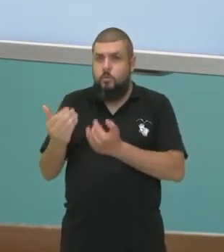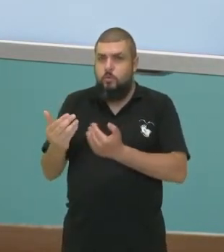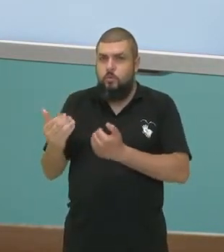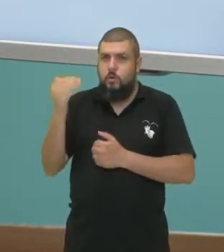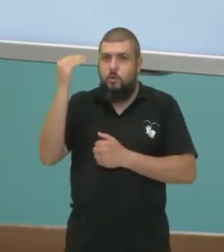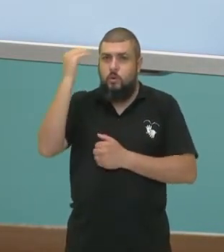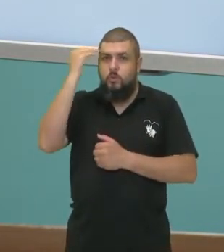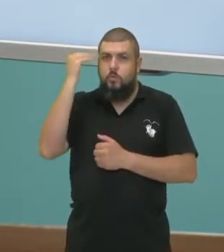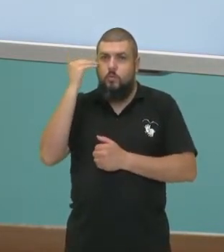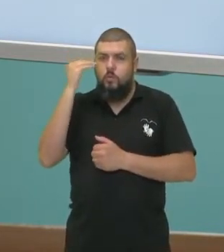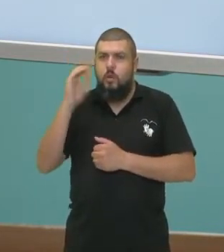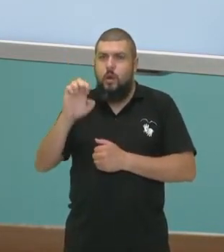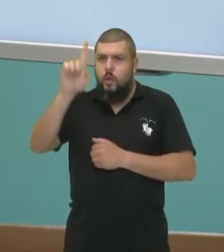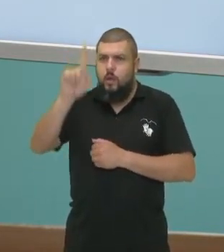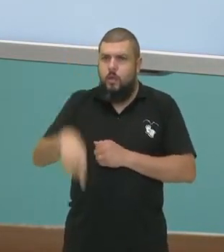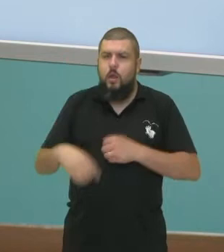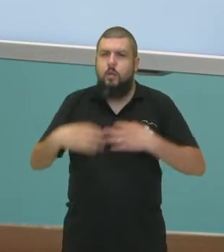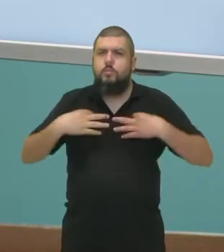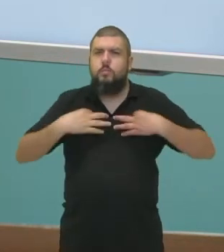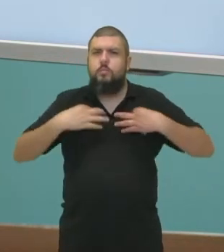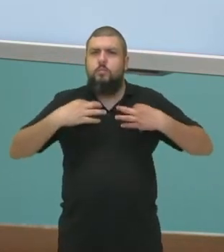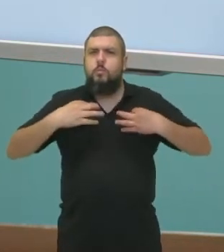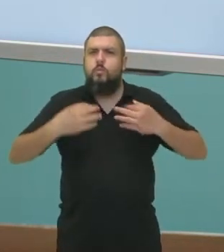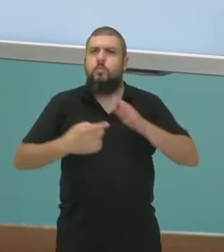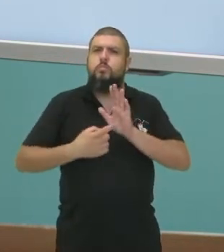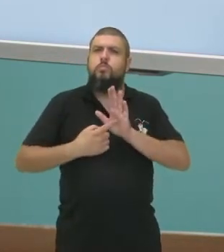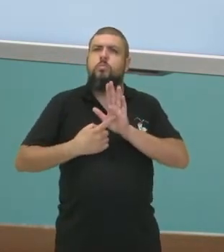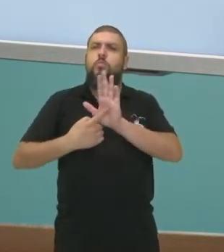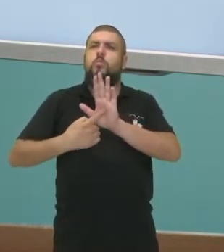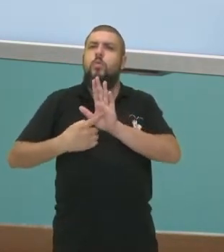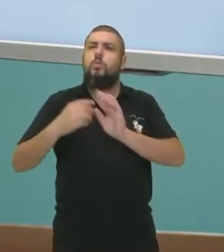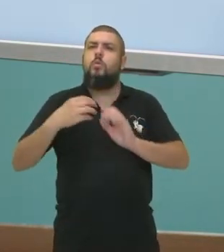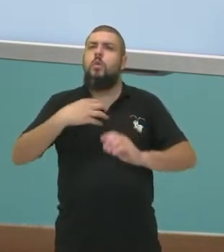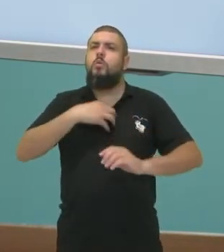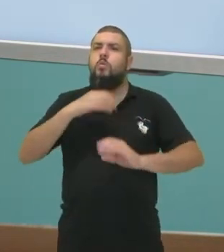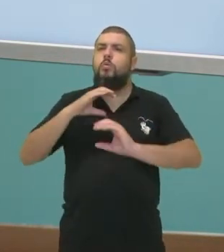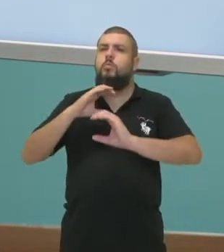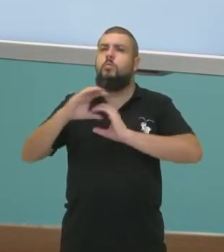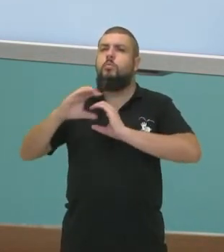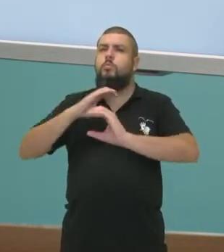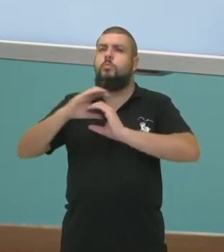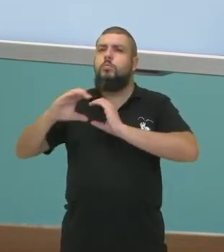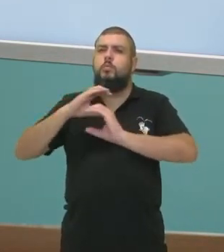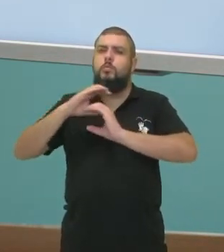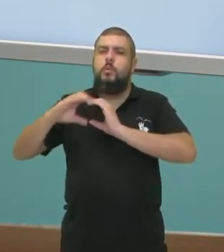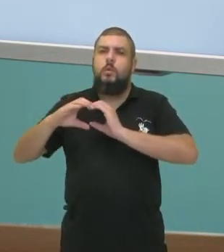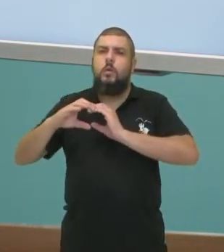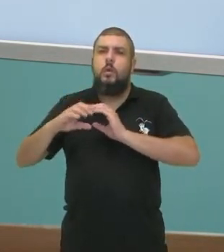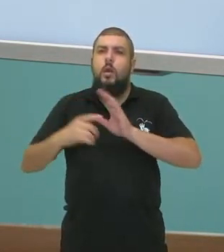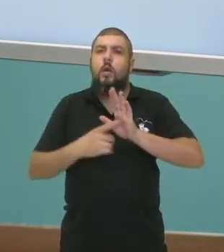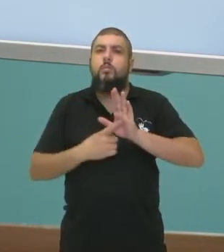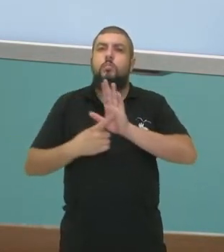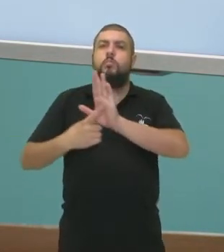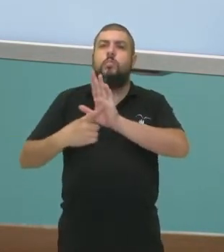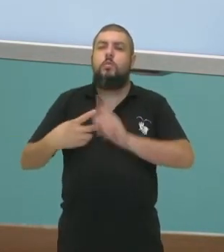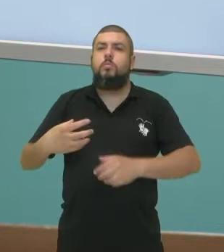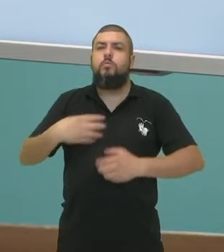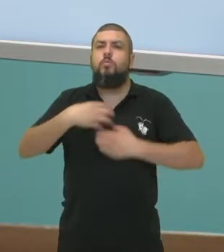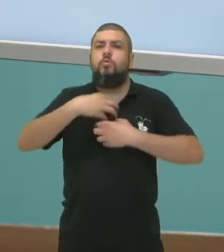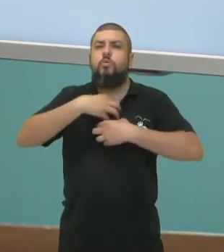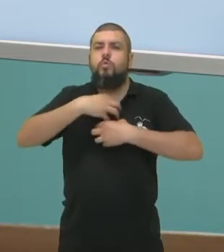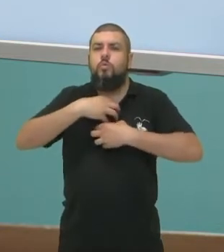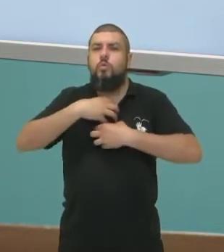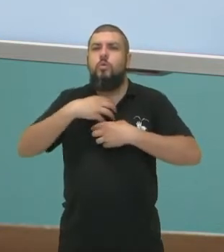de comunicação, já que é através dela que eles conseguem se expressar, mostrando sua personalidade, seu